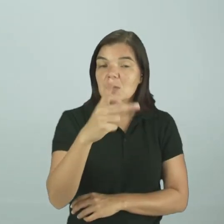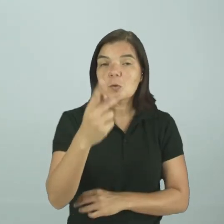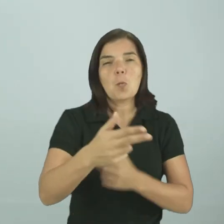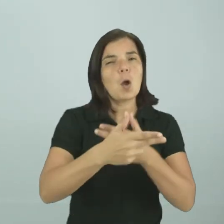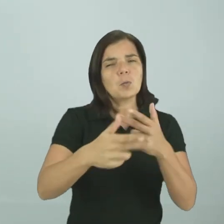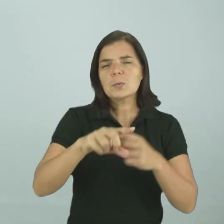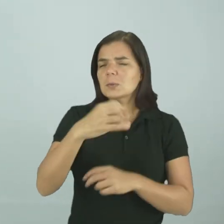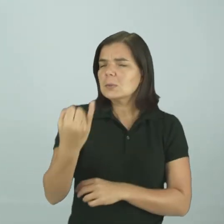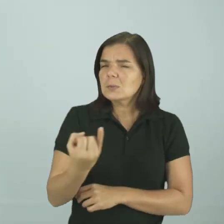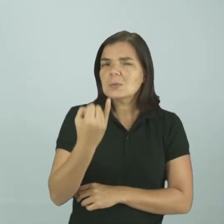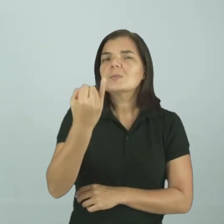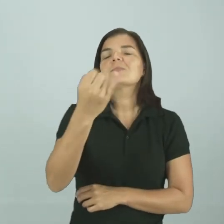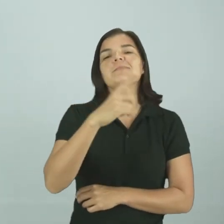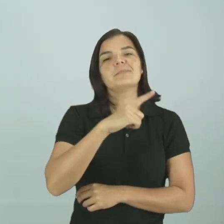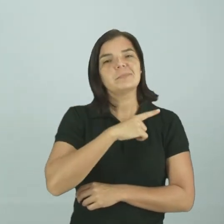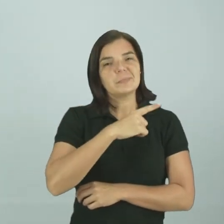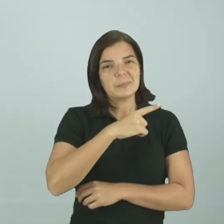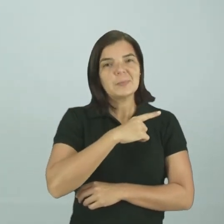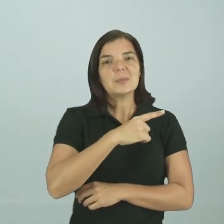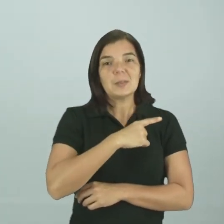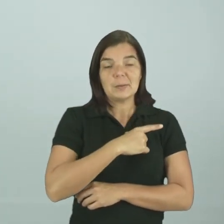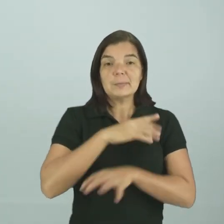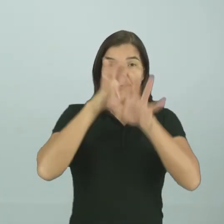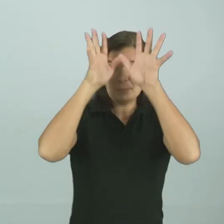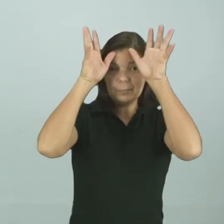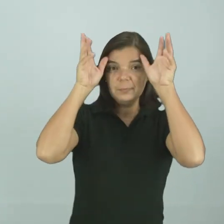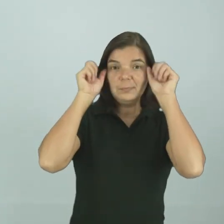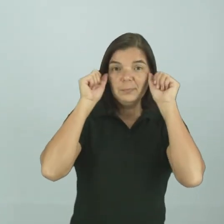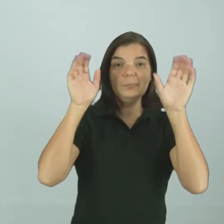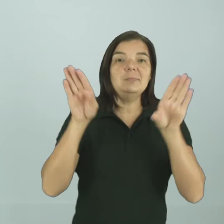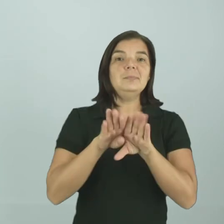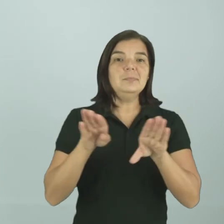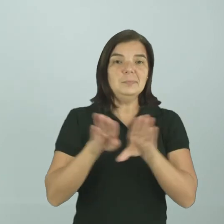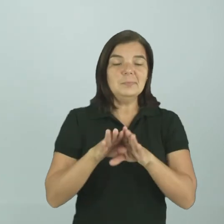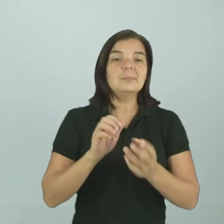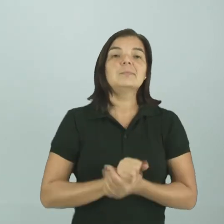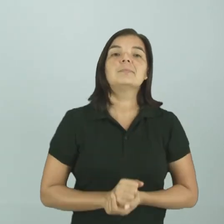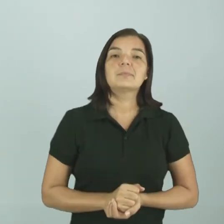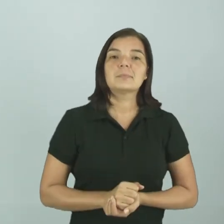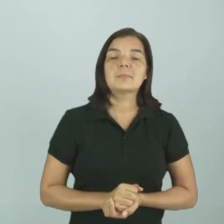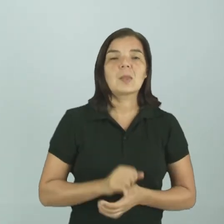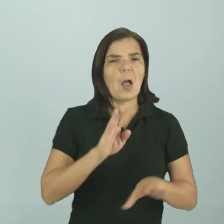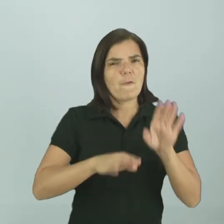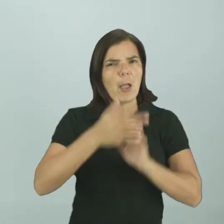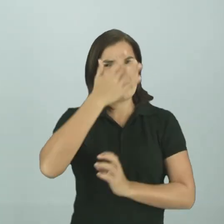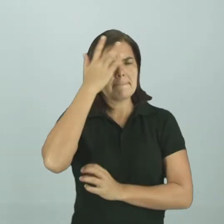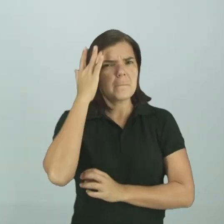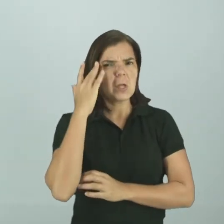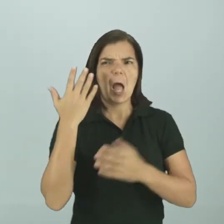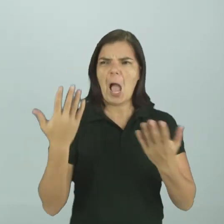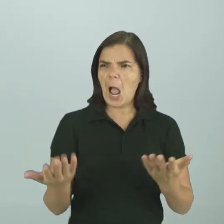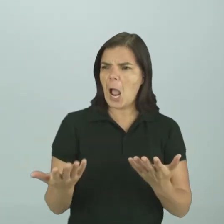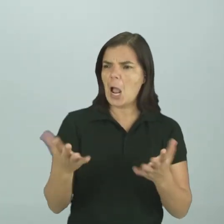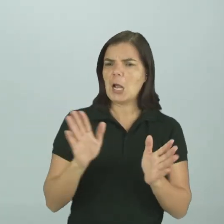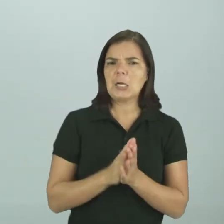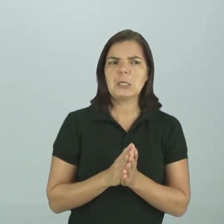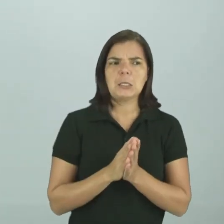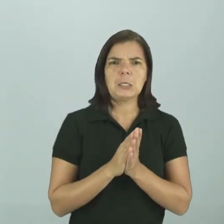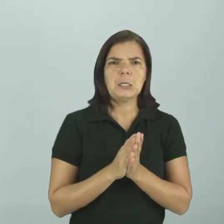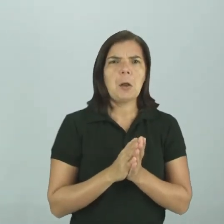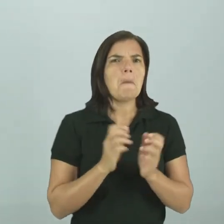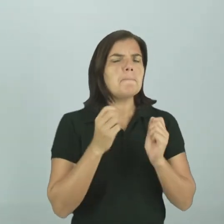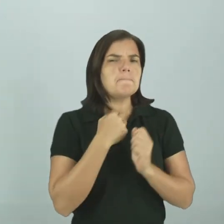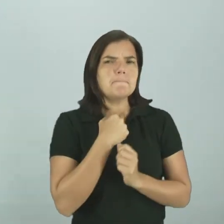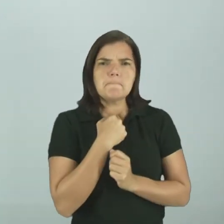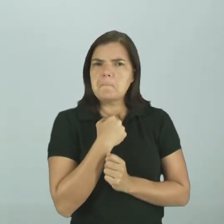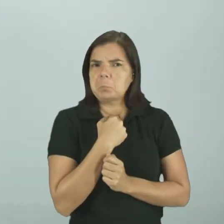coisa que é tão importante que nós temos aqui no nosso Acre. Às vezes as pessoas falam assim, o Acre pode